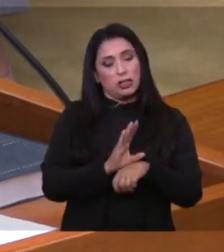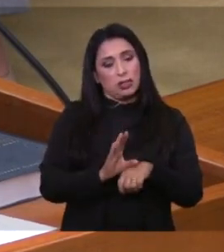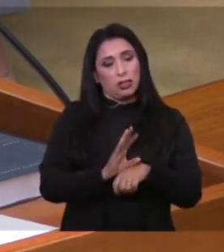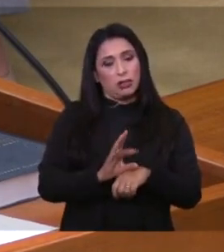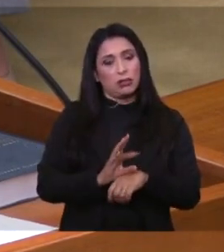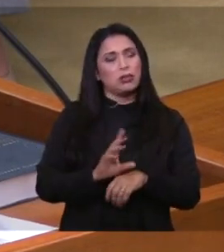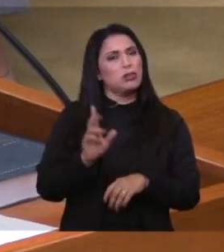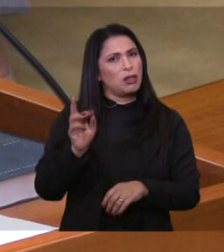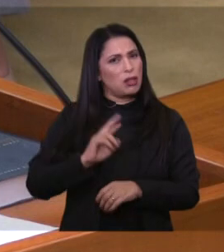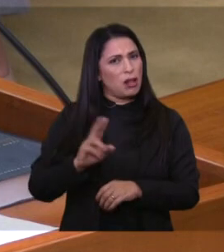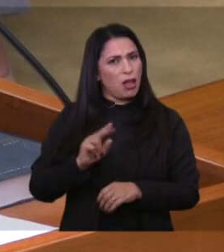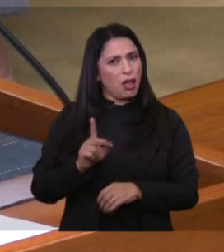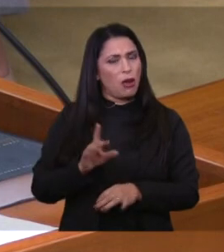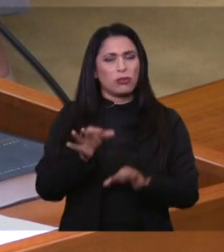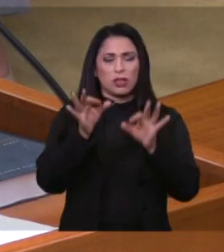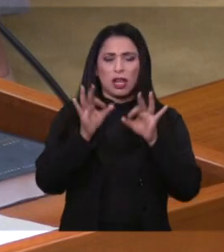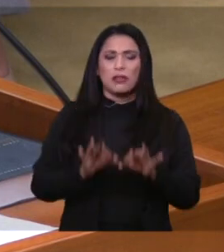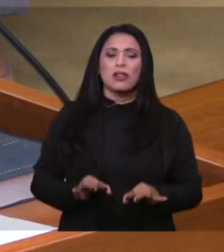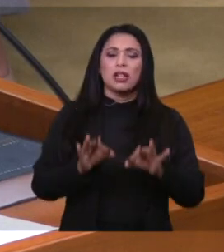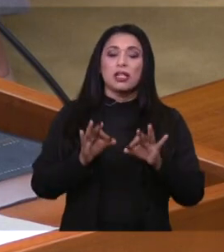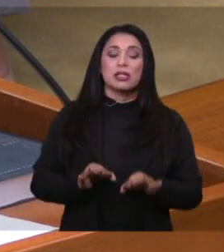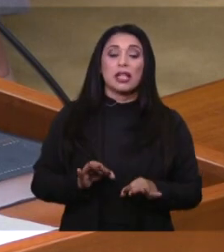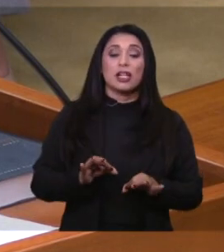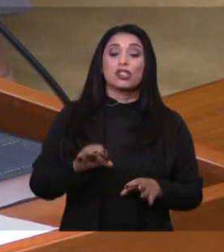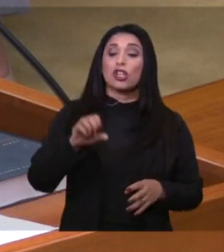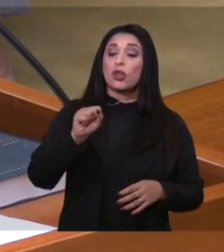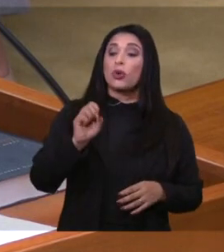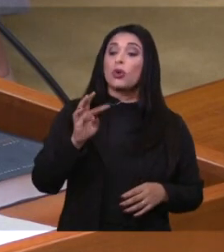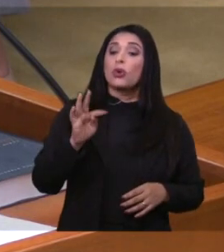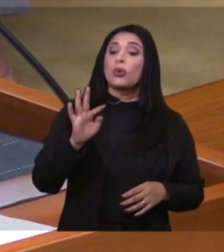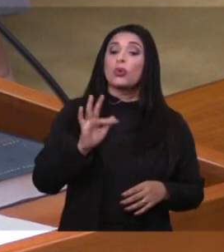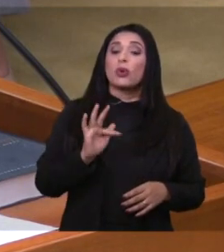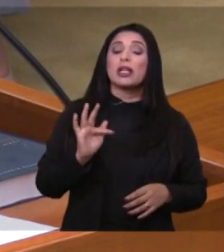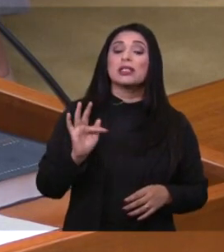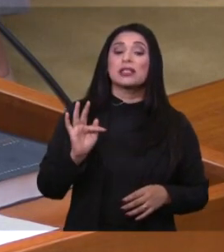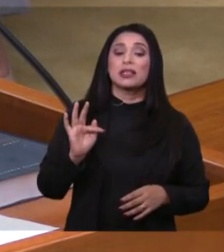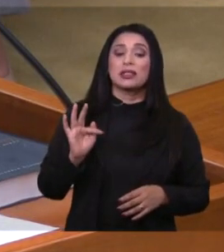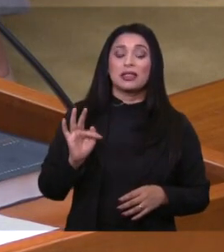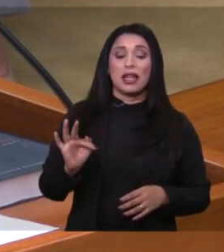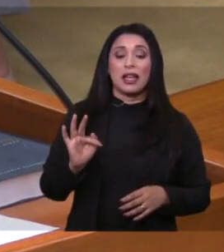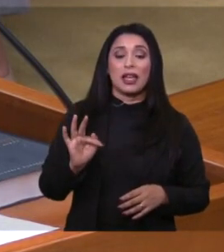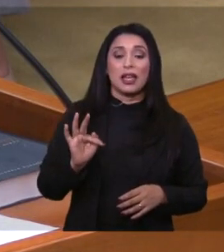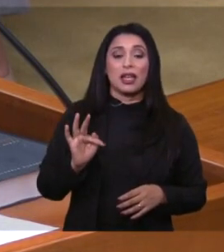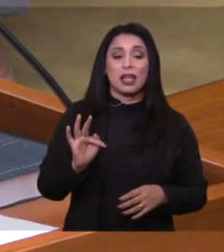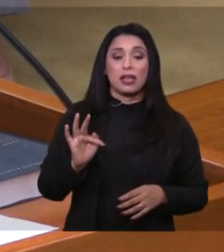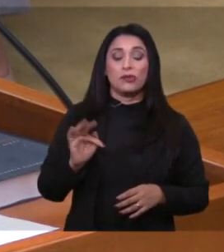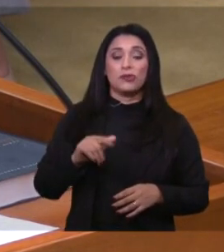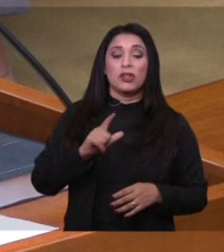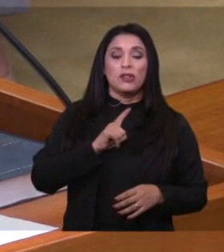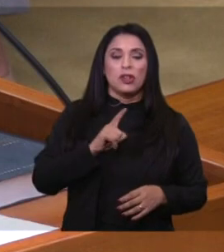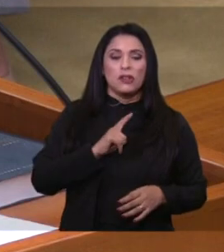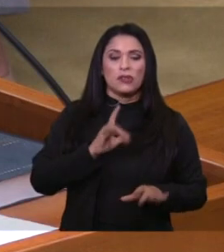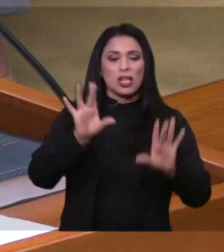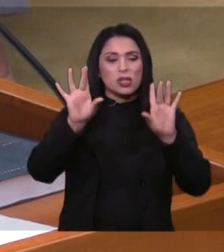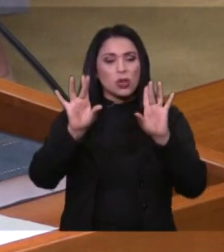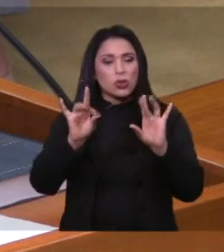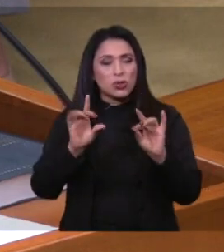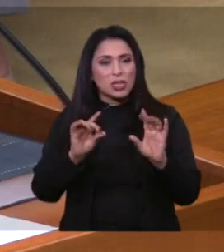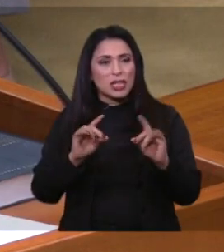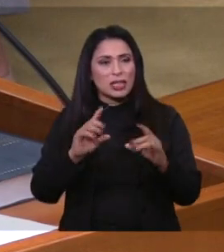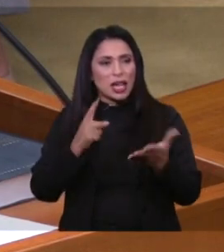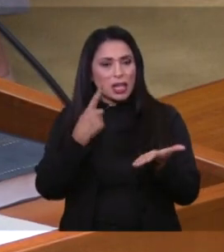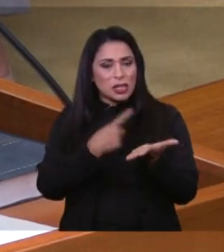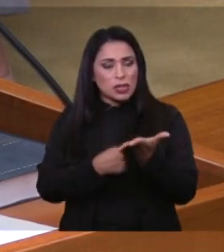Não faltou. Veio desse Supremo Tribunal Federal a articulação meticulosa do